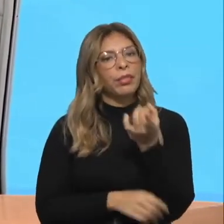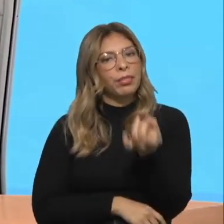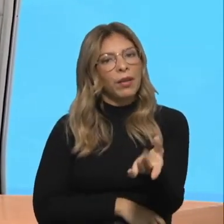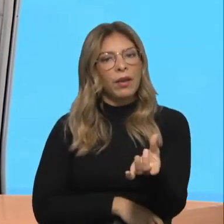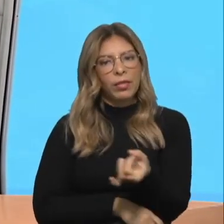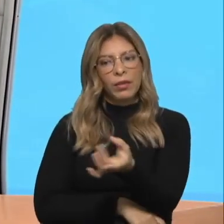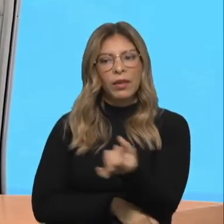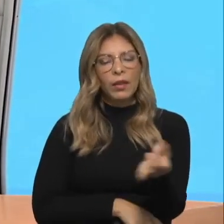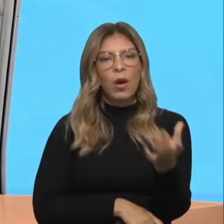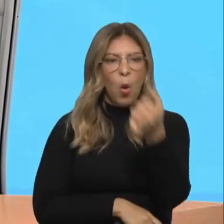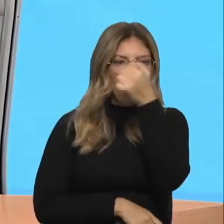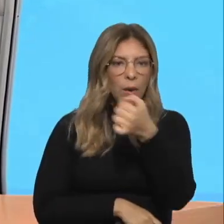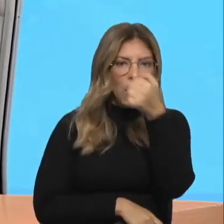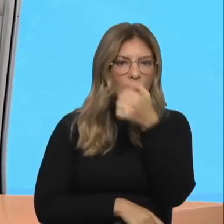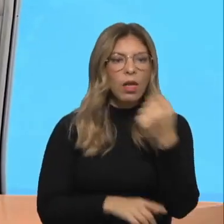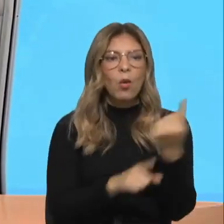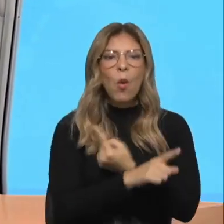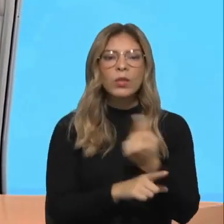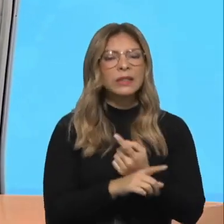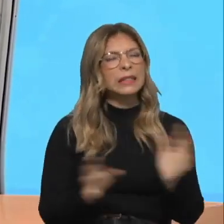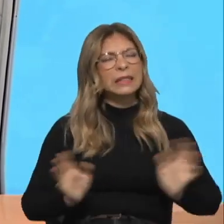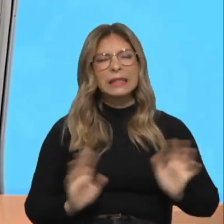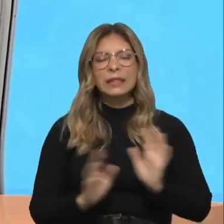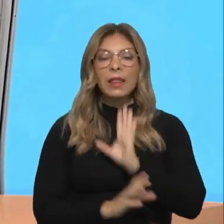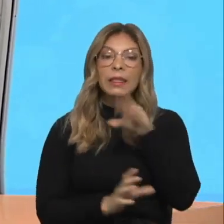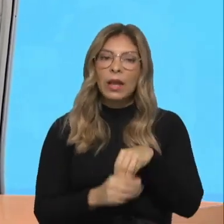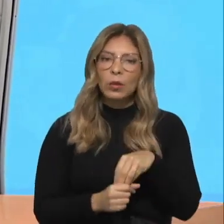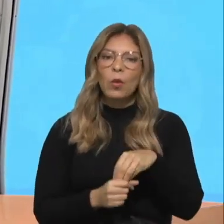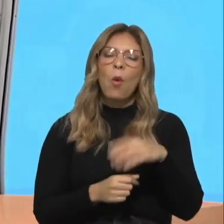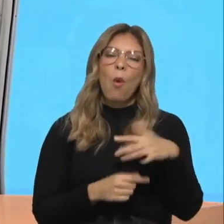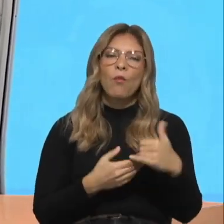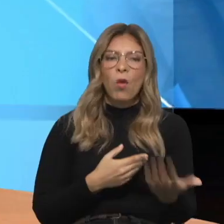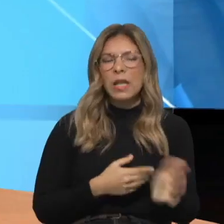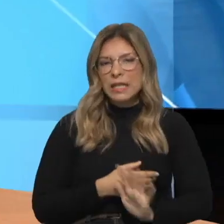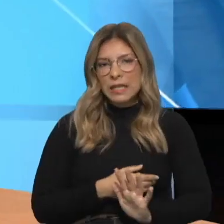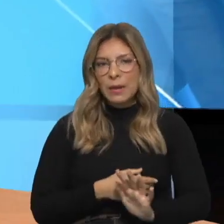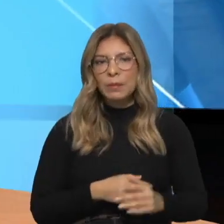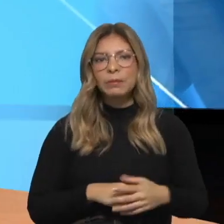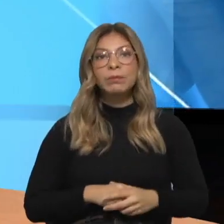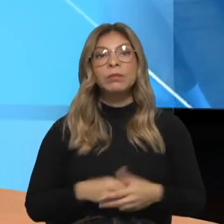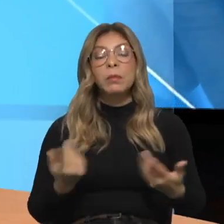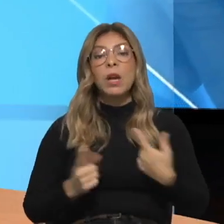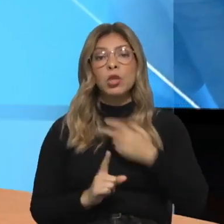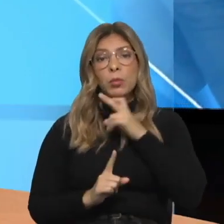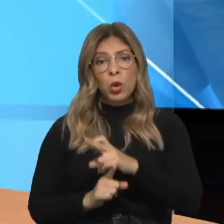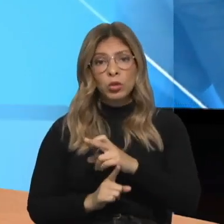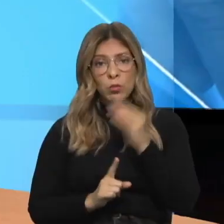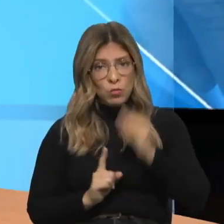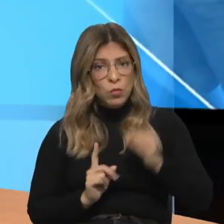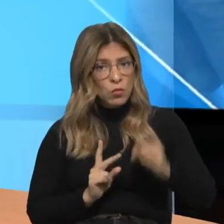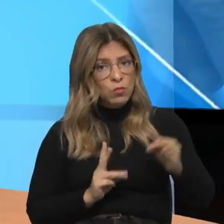querer ocupar e, ocupando, determinar quem está dentro e quem está fora. E também com respostas prontas, fixas